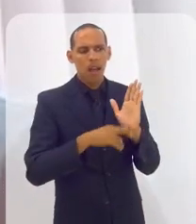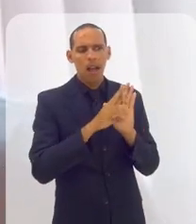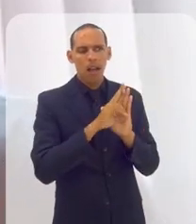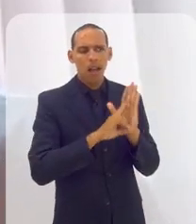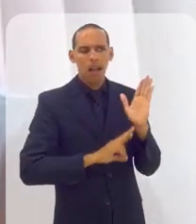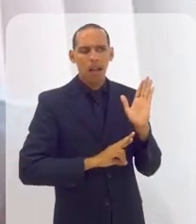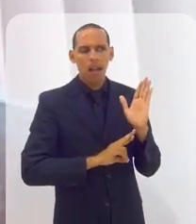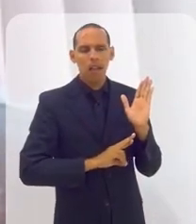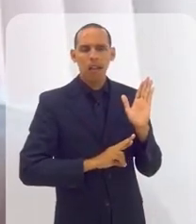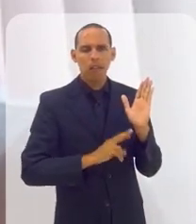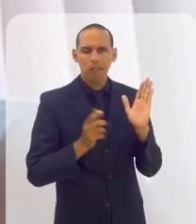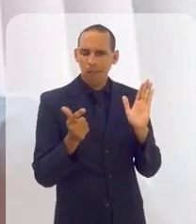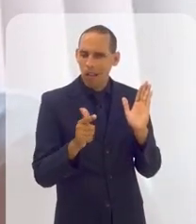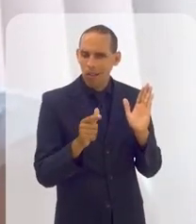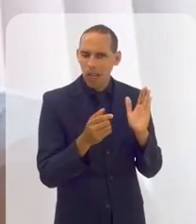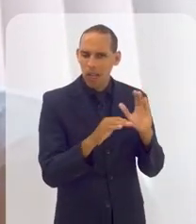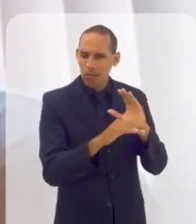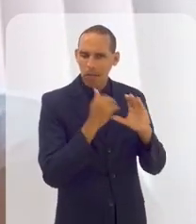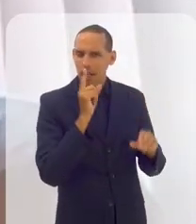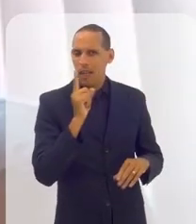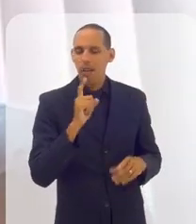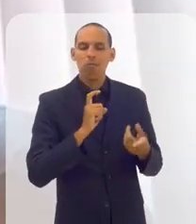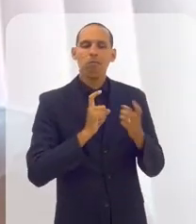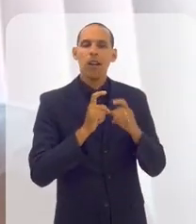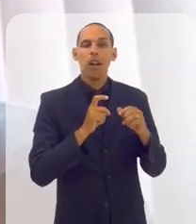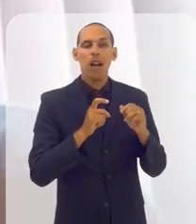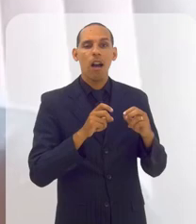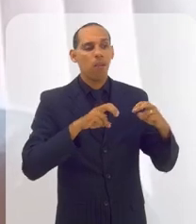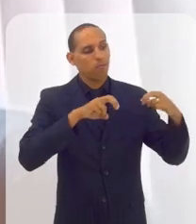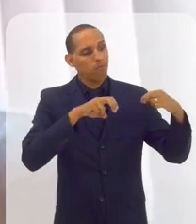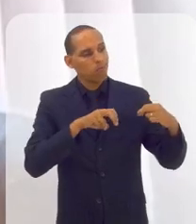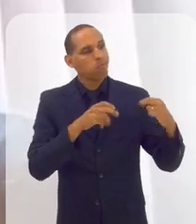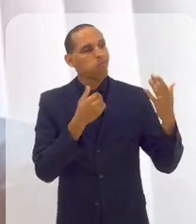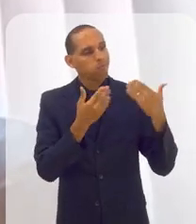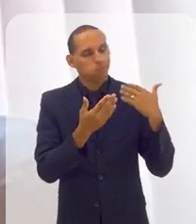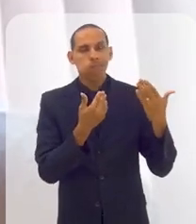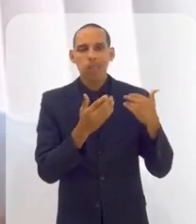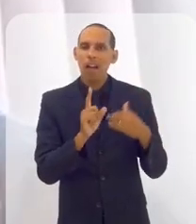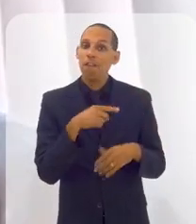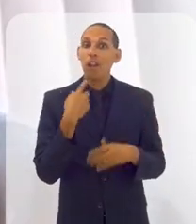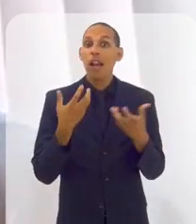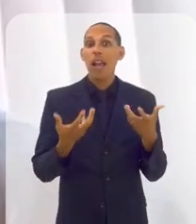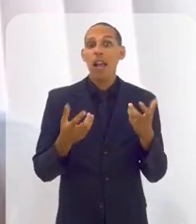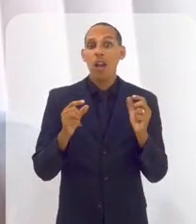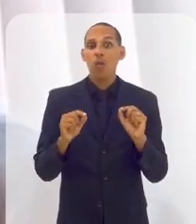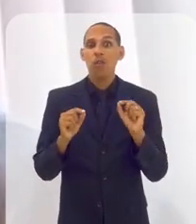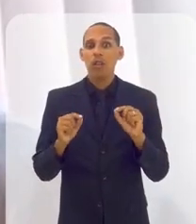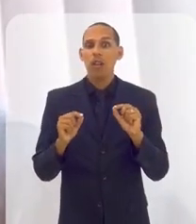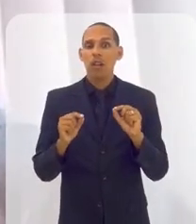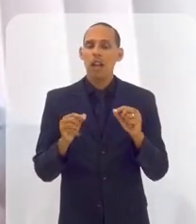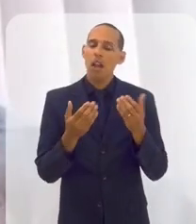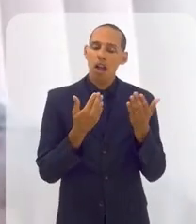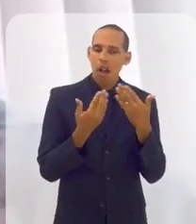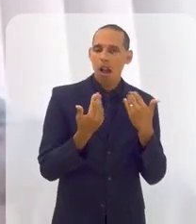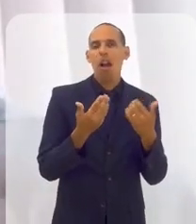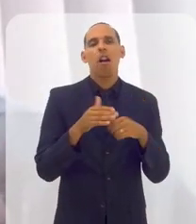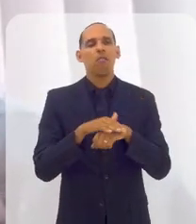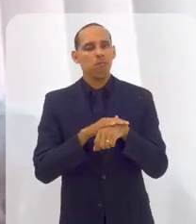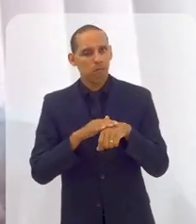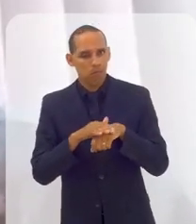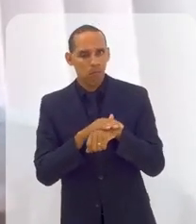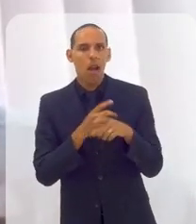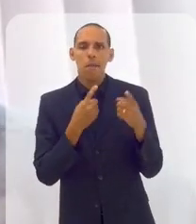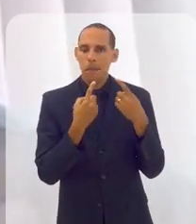de profissionais. Quando não vem ou quando não chega de forma adequada, a gente marca a reunião para conversar. Então, a nossa busca inicial é de buscar